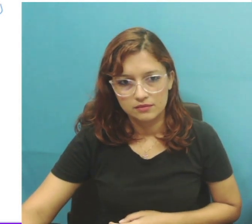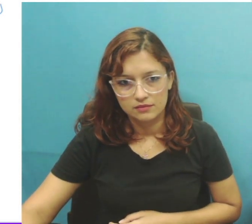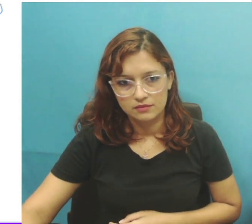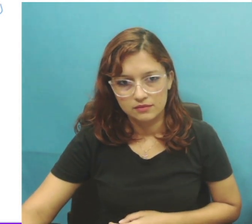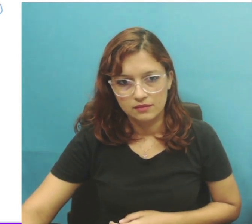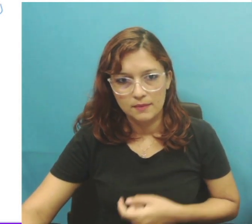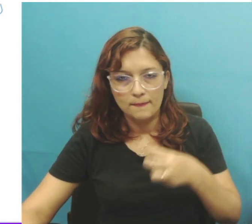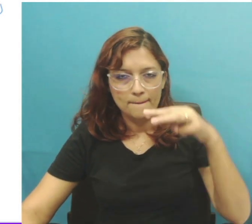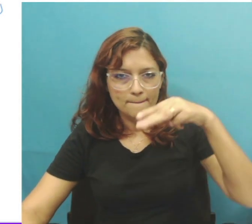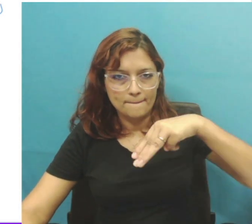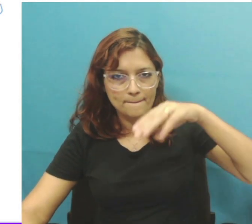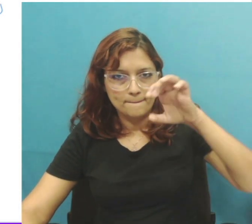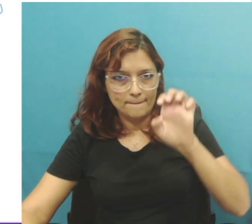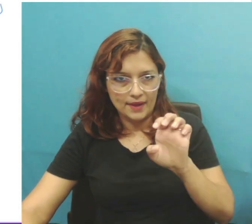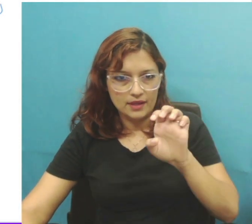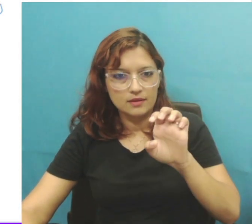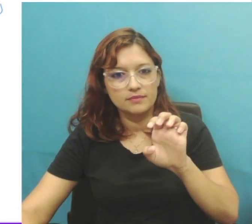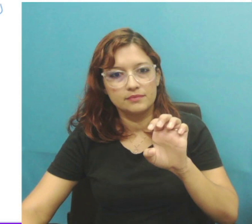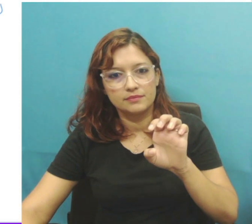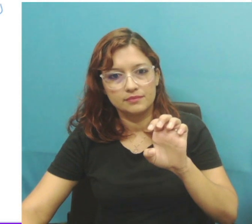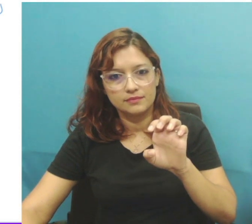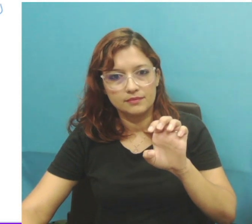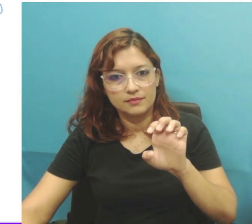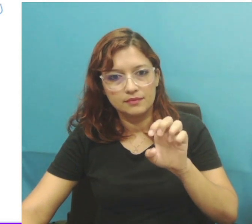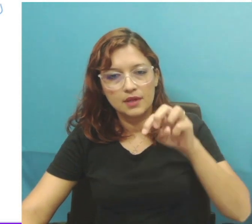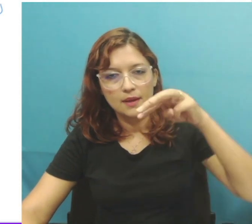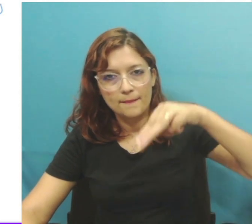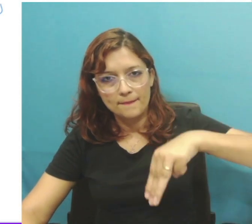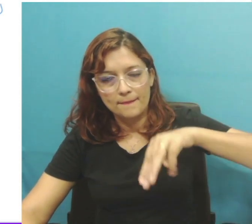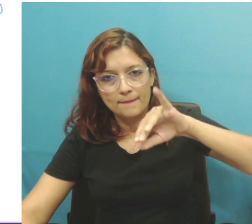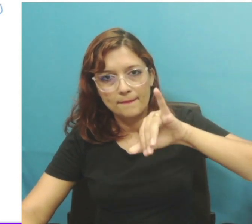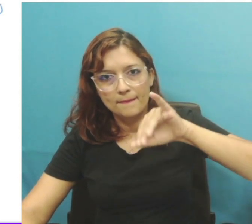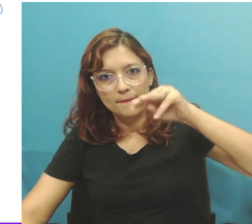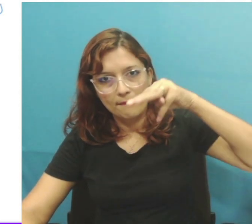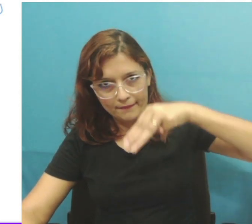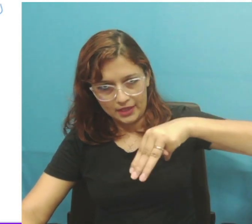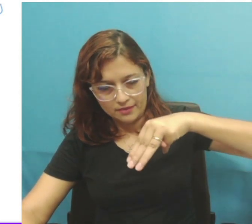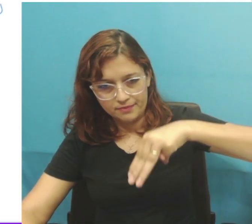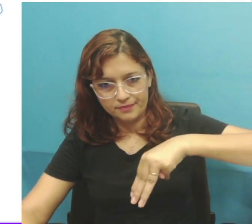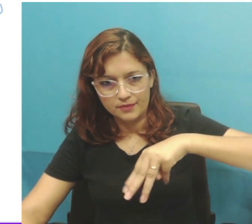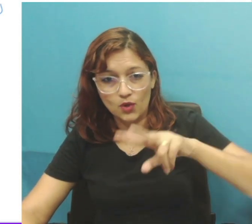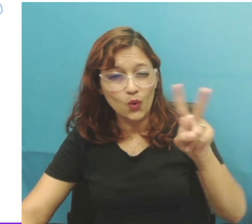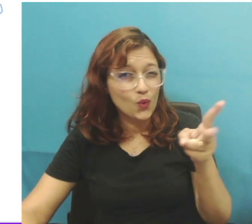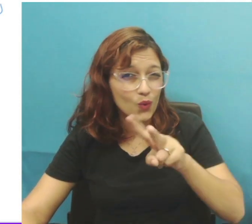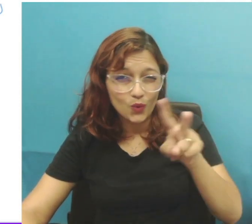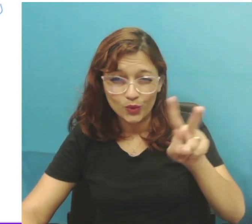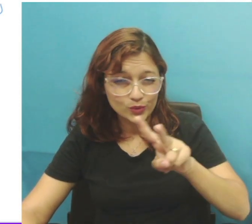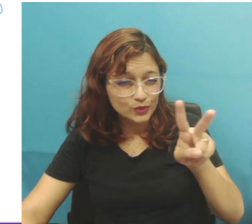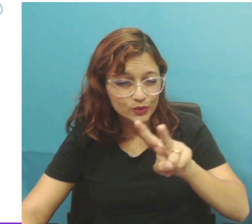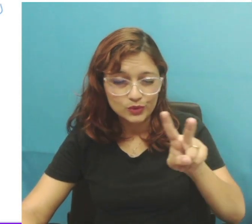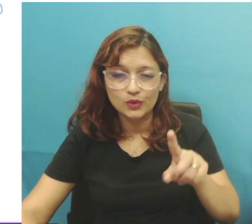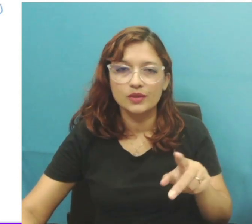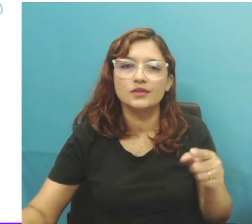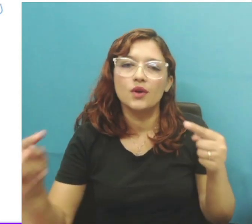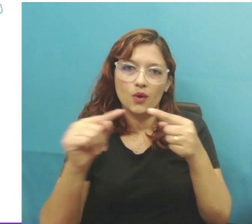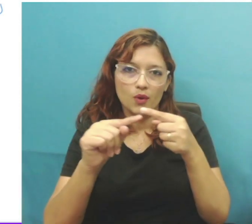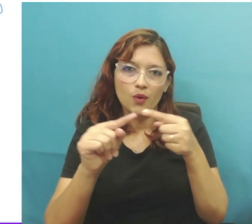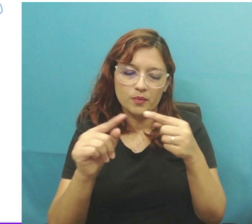Vamos ver a diferença de me e mim.